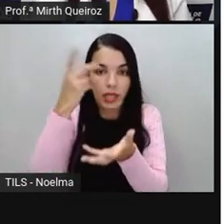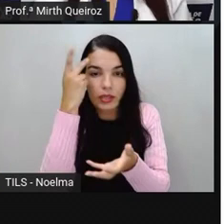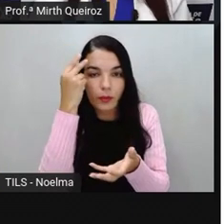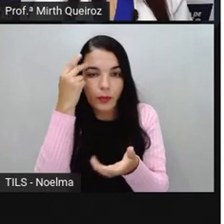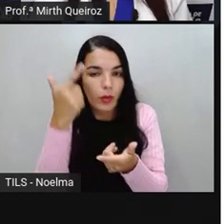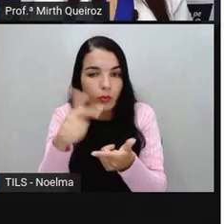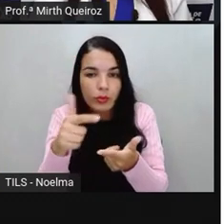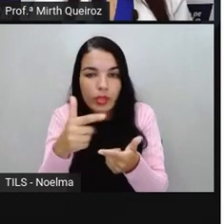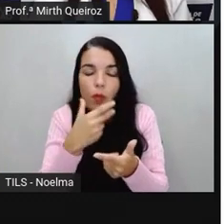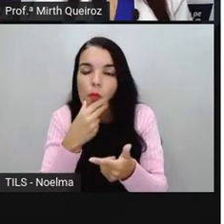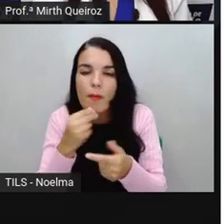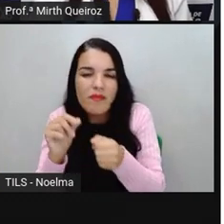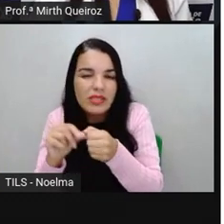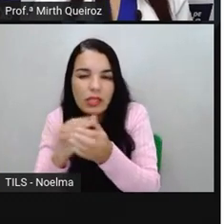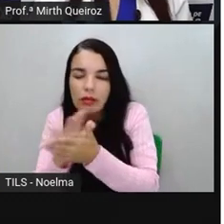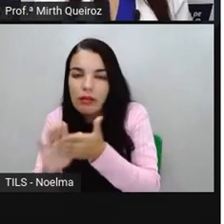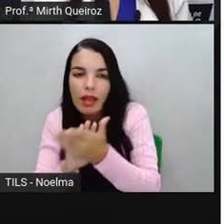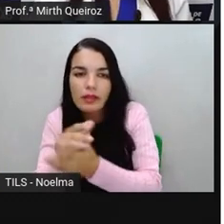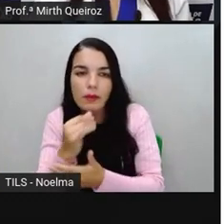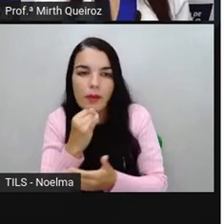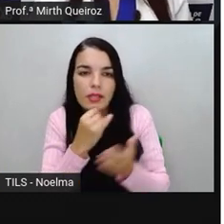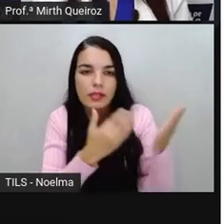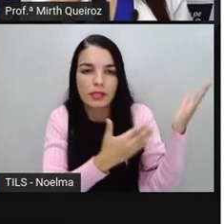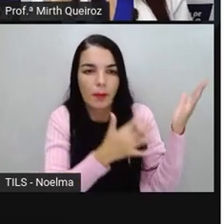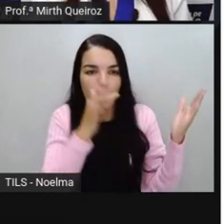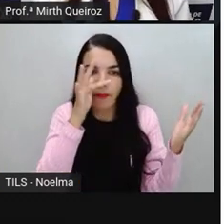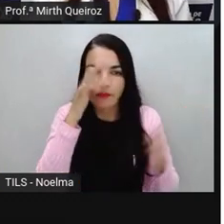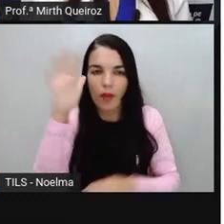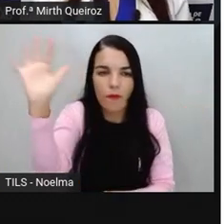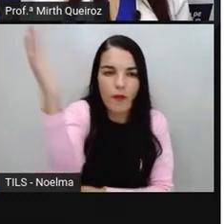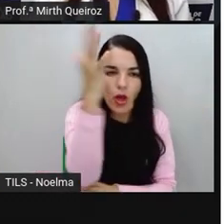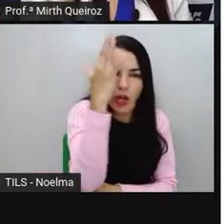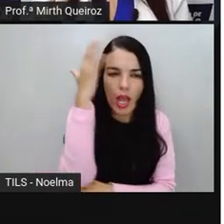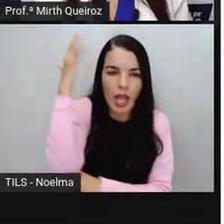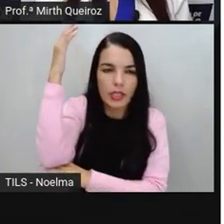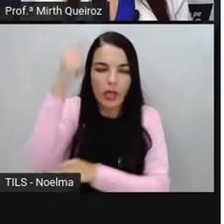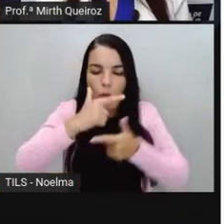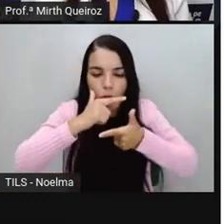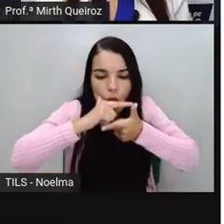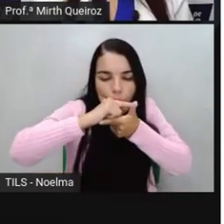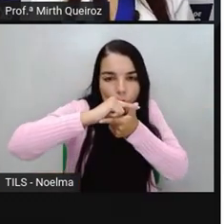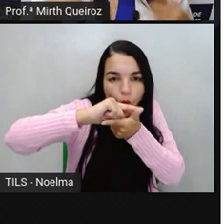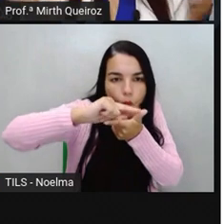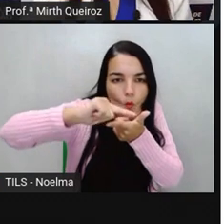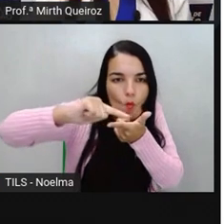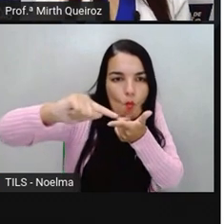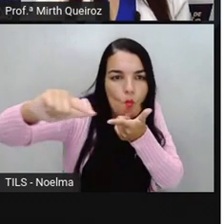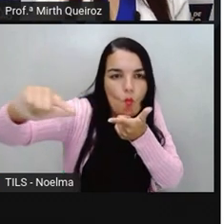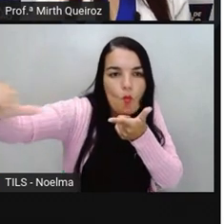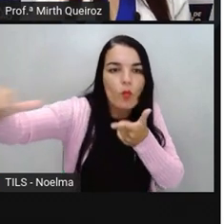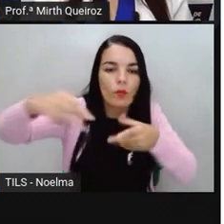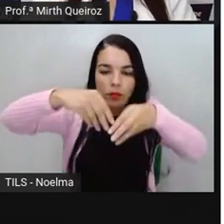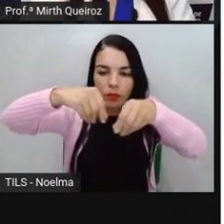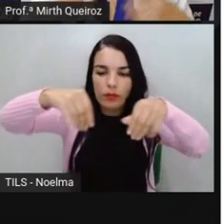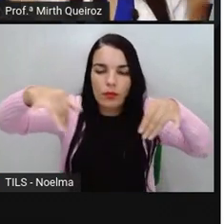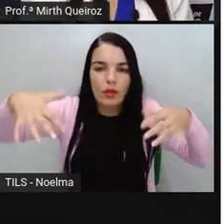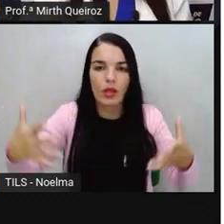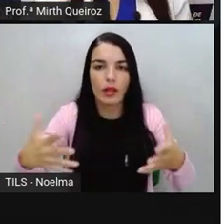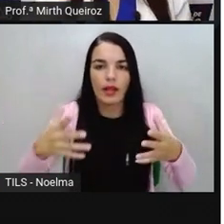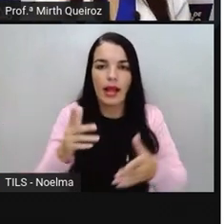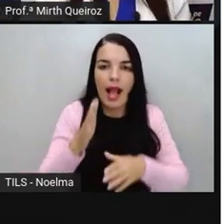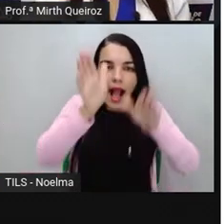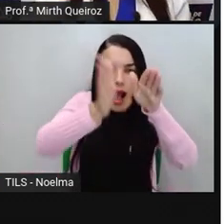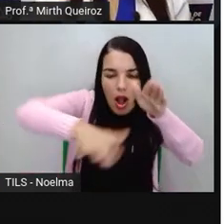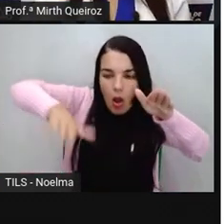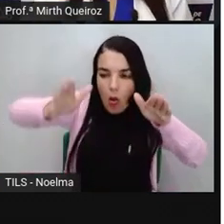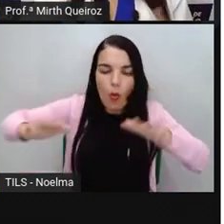a intervenção do homem, como, por exemplo, os bosques, os desertos, os oceanos. Não foi o homem que fez o bosque, não foi o homem que